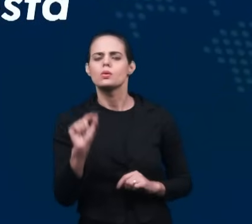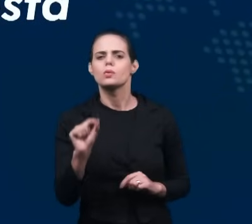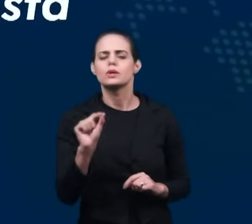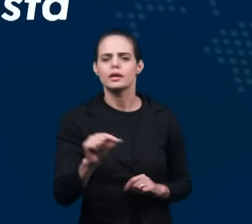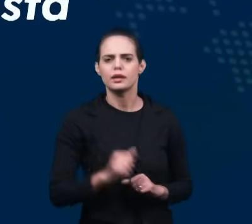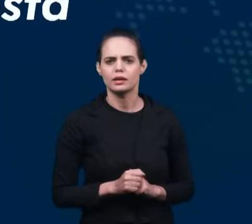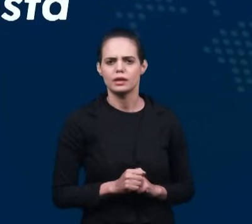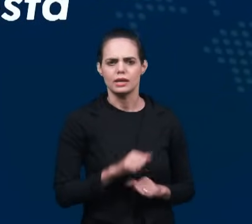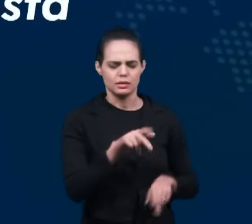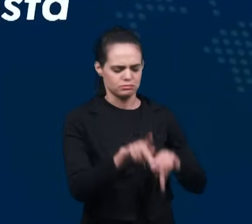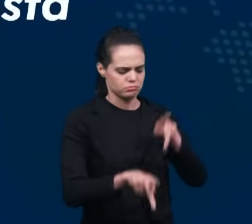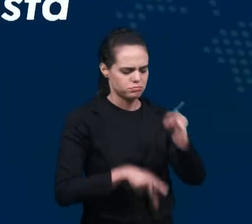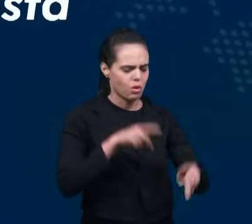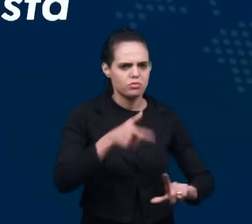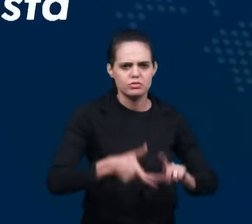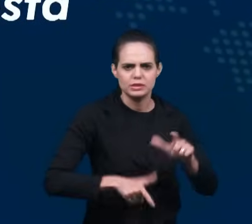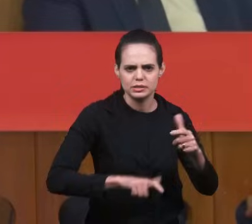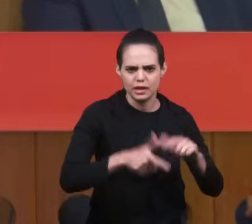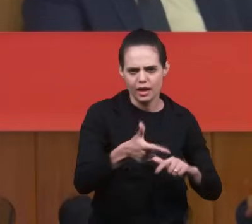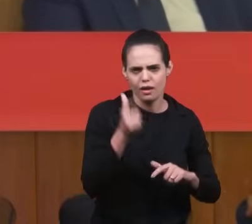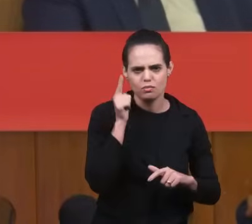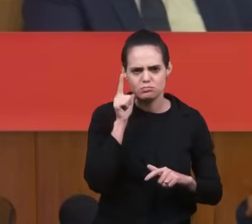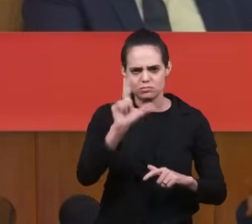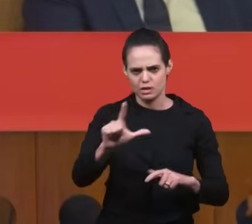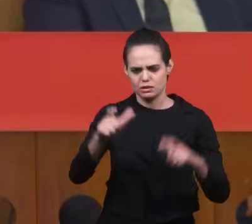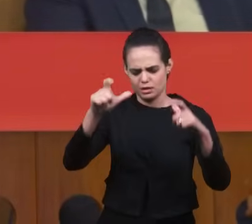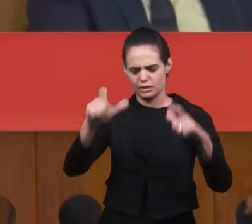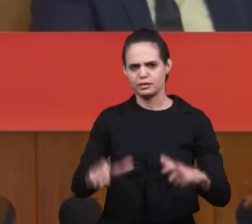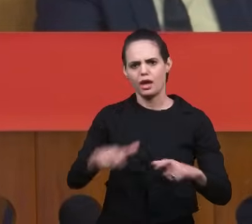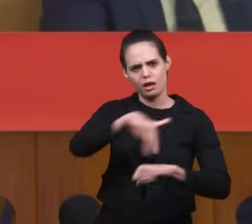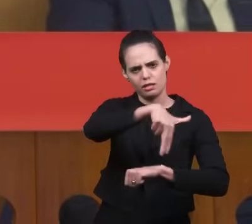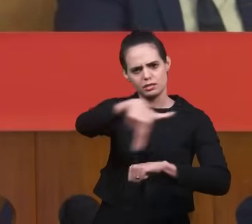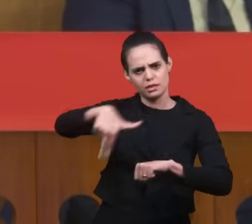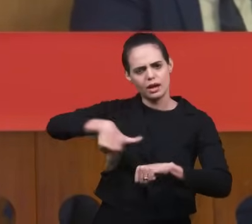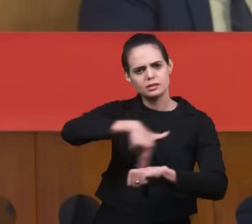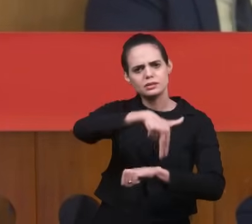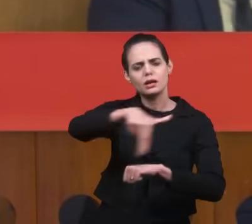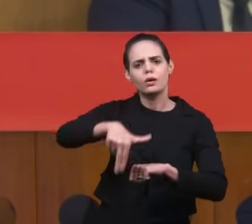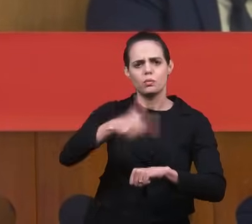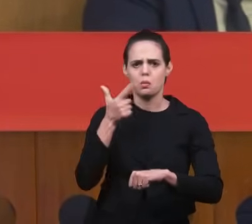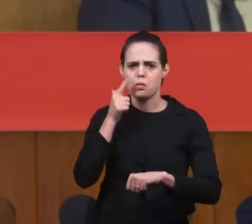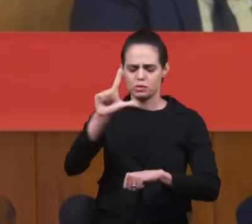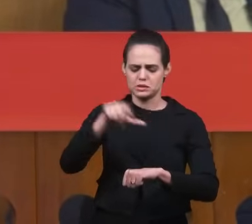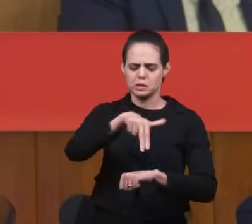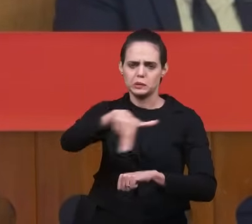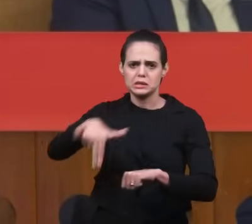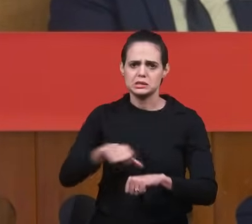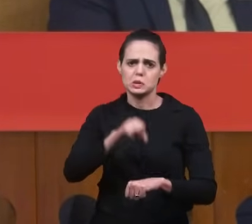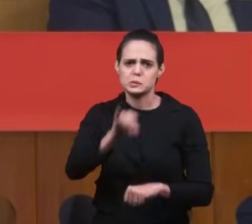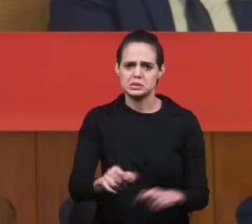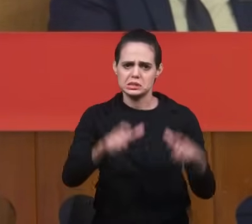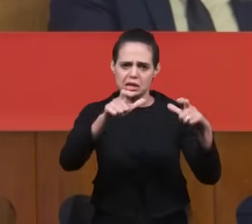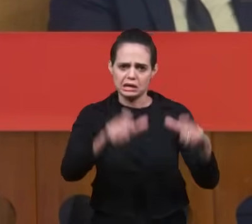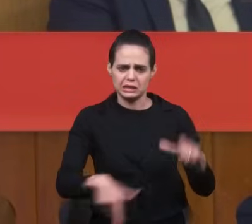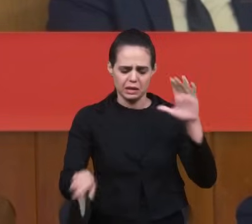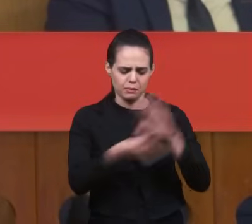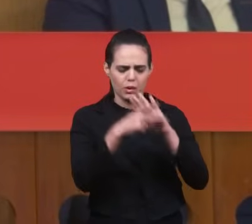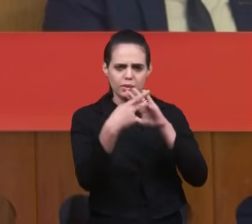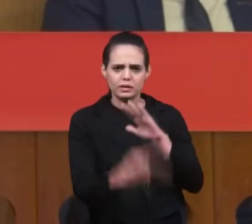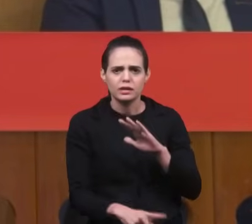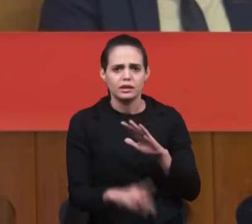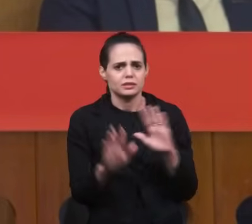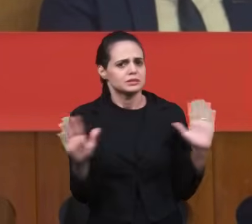Não, Israel se organizou em nação. É um problema profético. Se a terra é dele, se não é problema